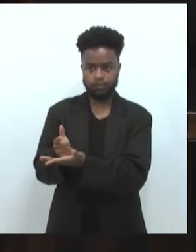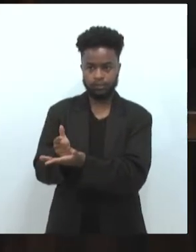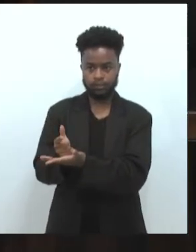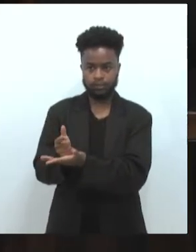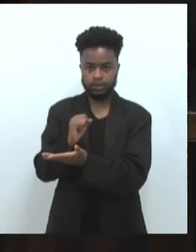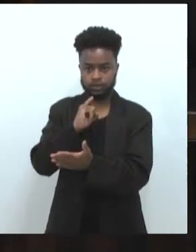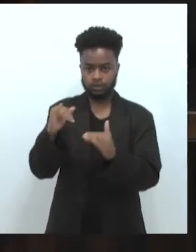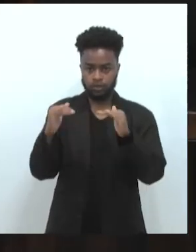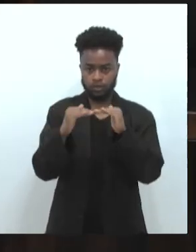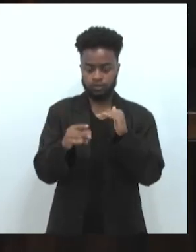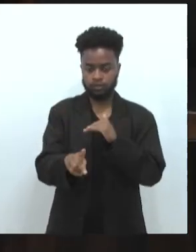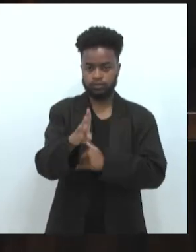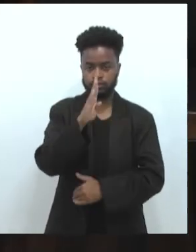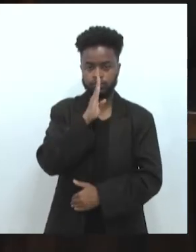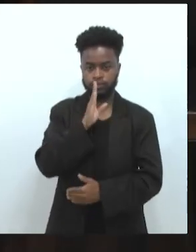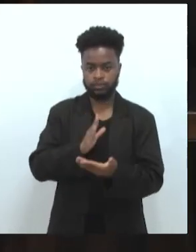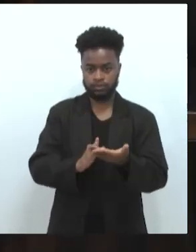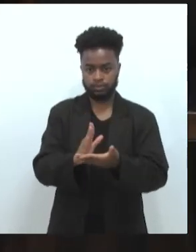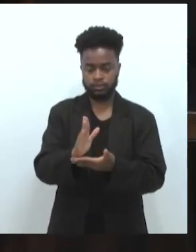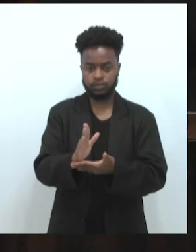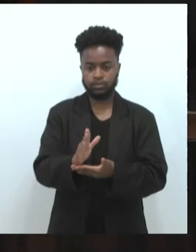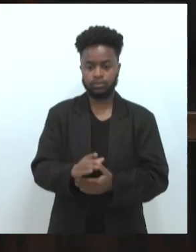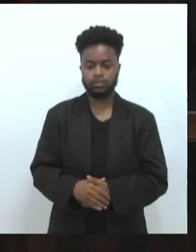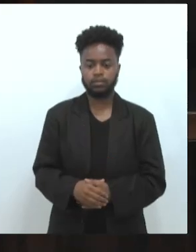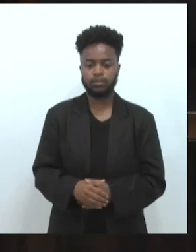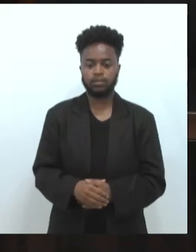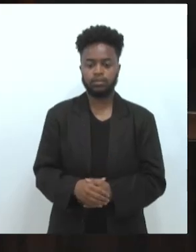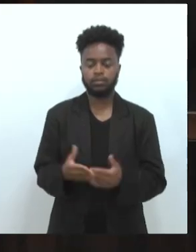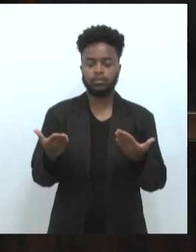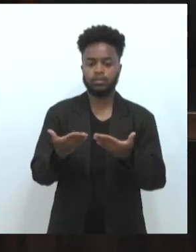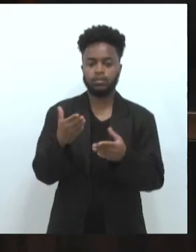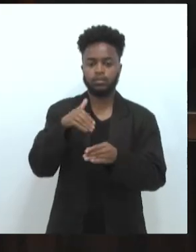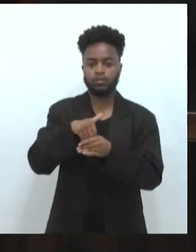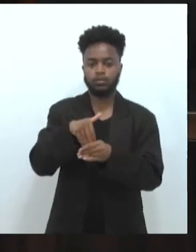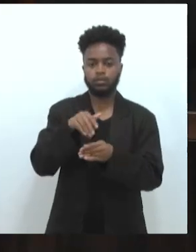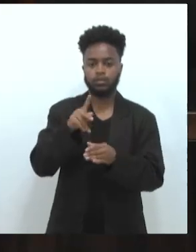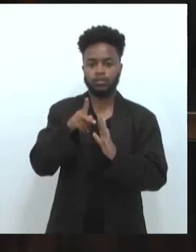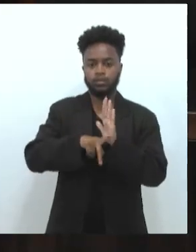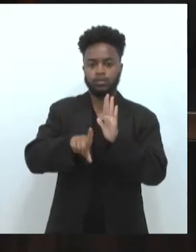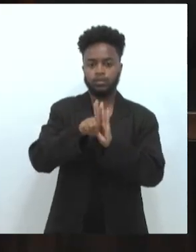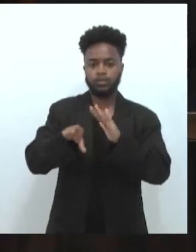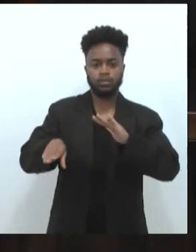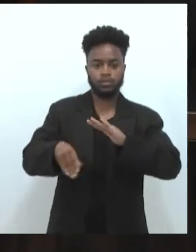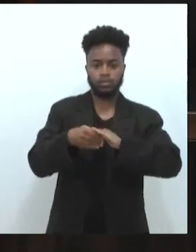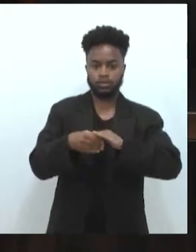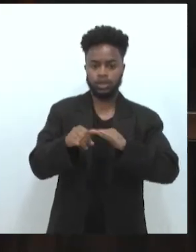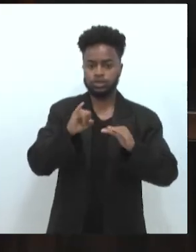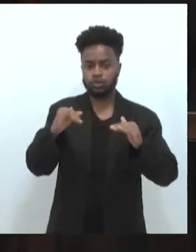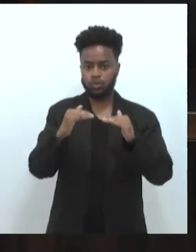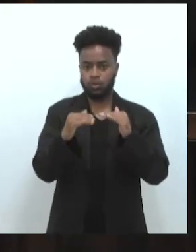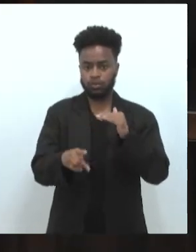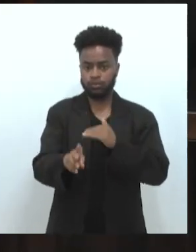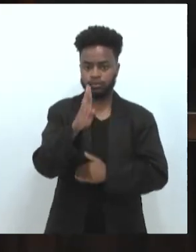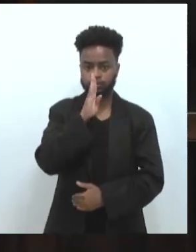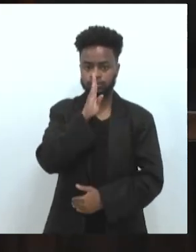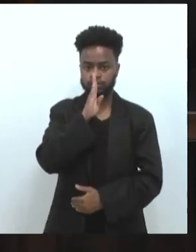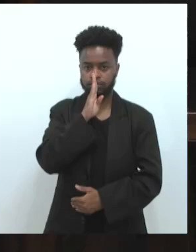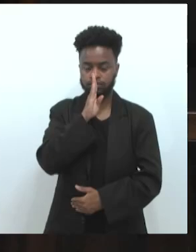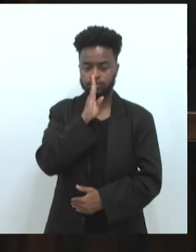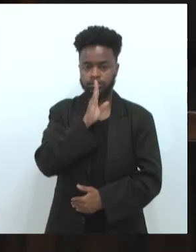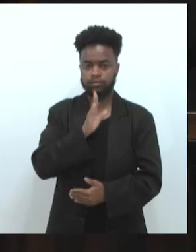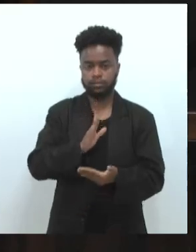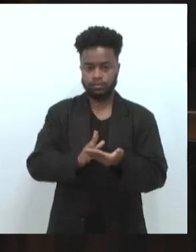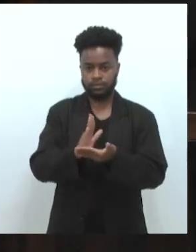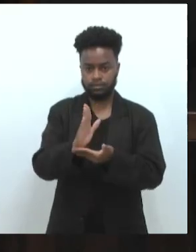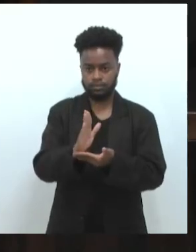Senhores que aprovam, permaneçam como estão, aprovado. Em votação, o projeto assim emendado. Senhores que aprovam, permaneçam como estão,